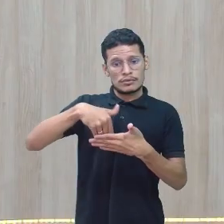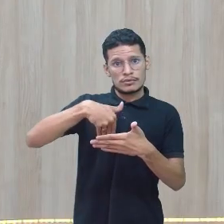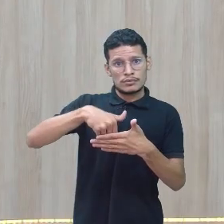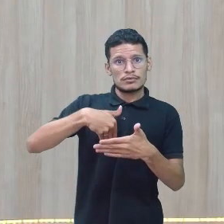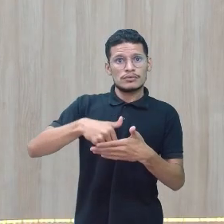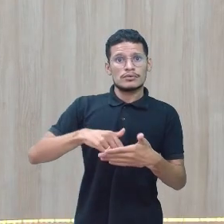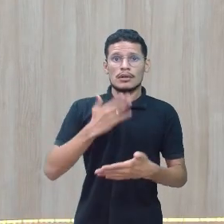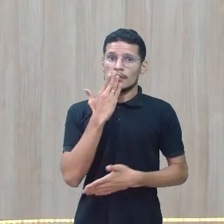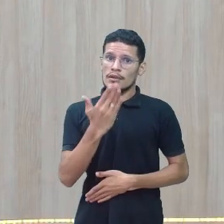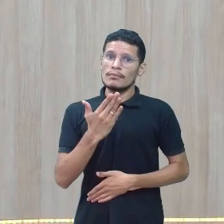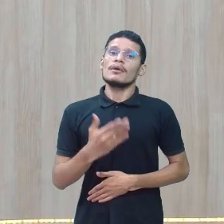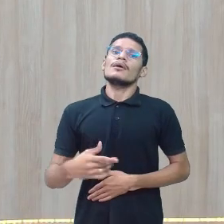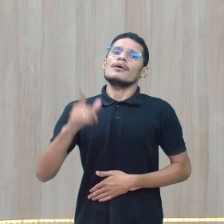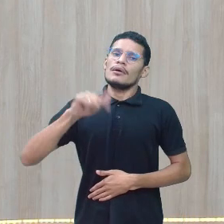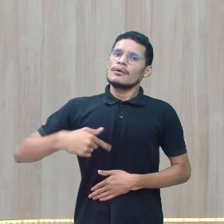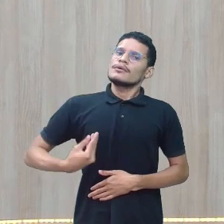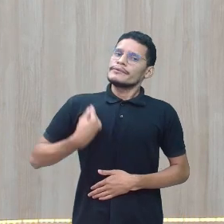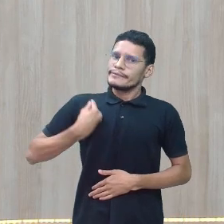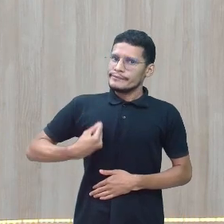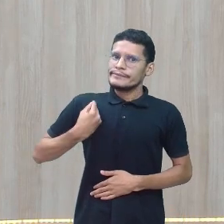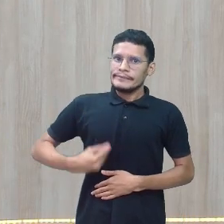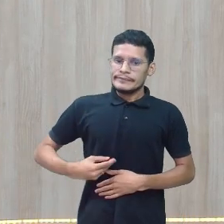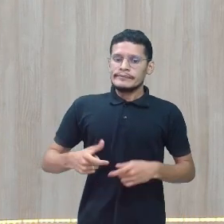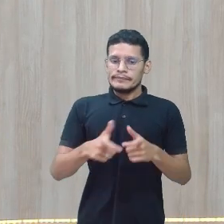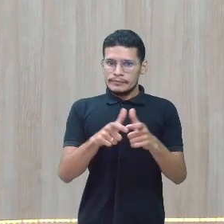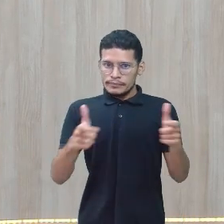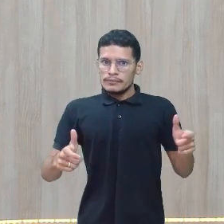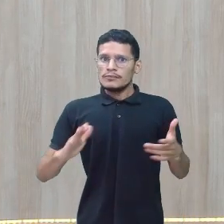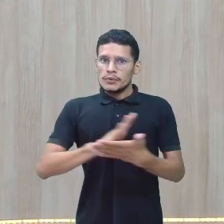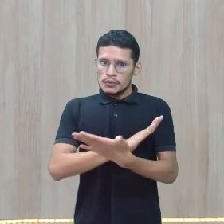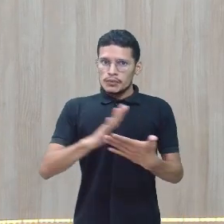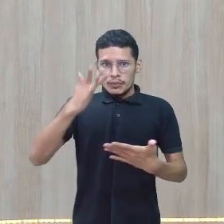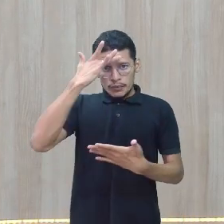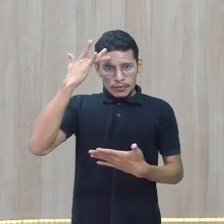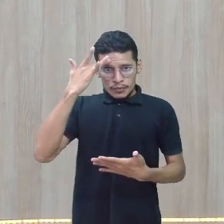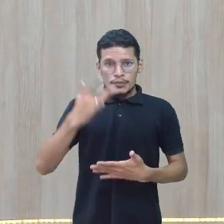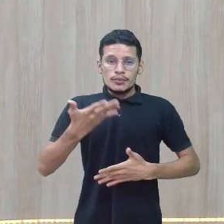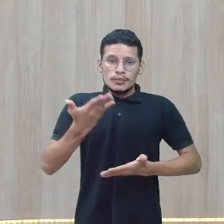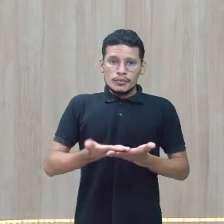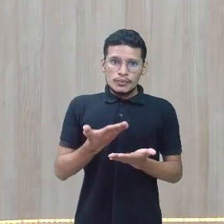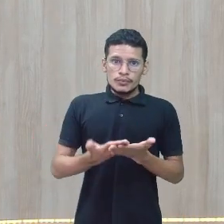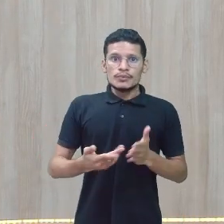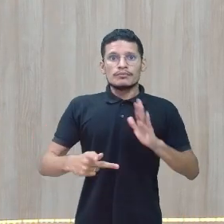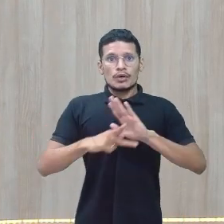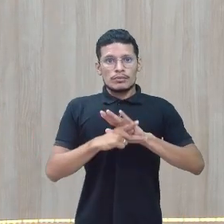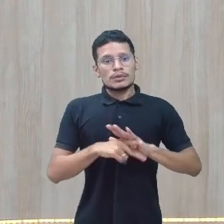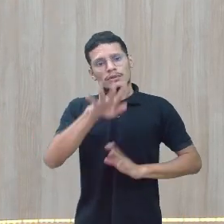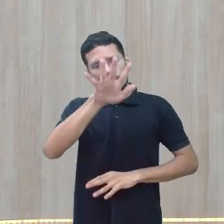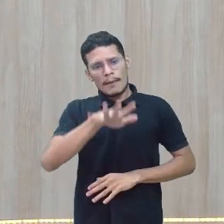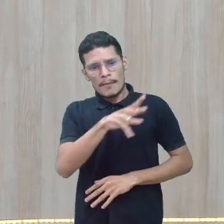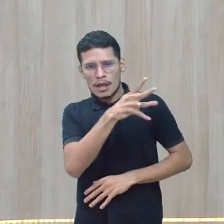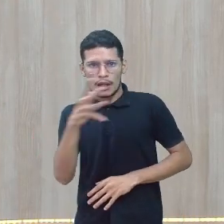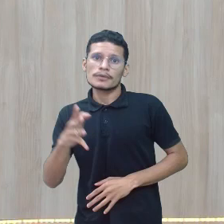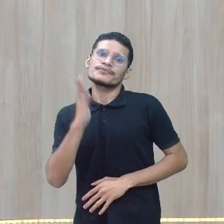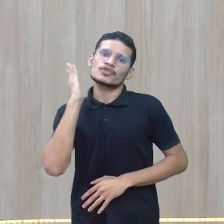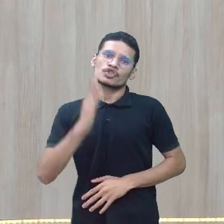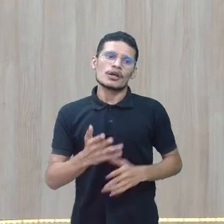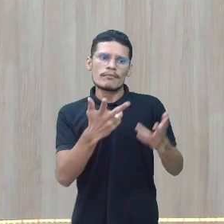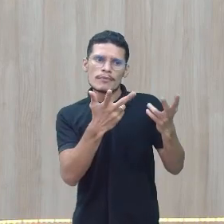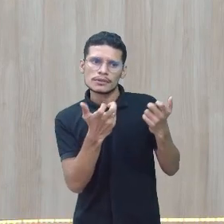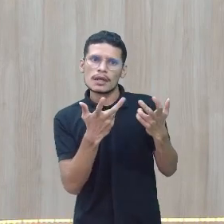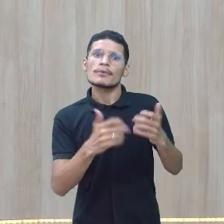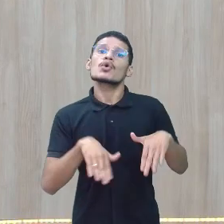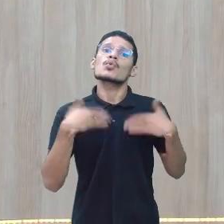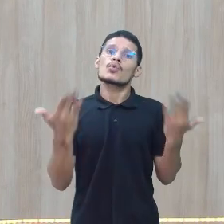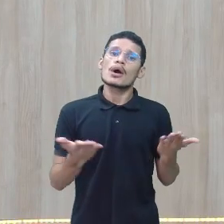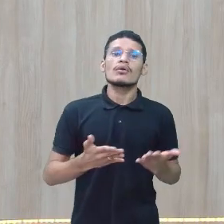bem frequente, né? Inclusive, a maioria do pessoal que estuda a tabela, né, que observa a tabela, já percebe qual é o